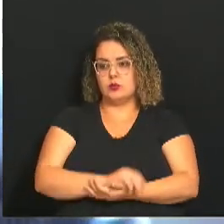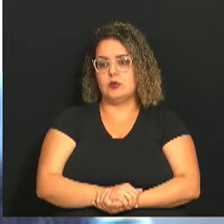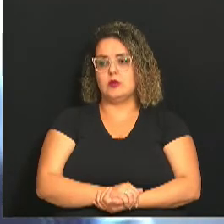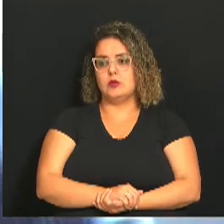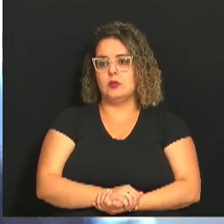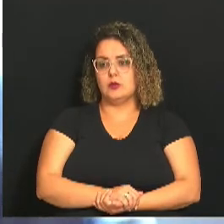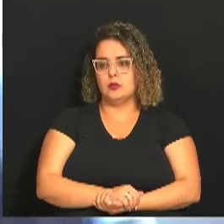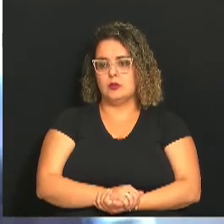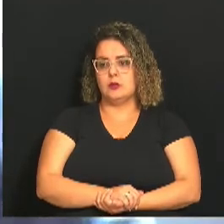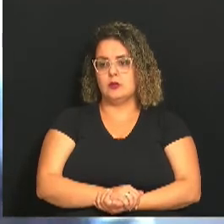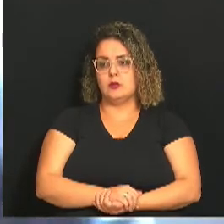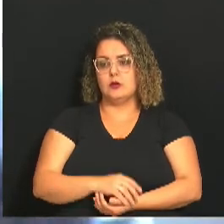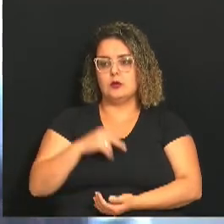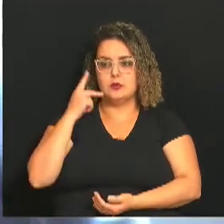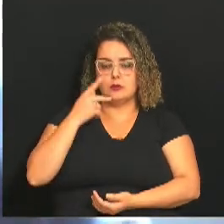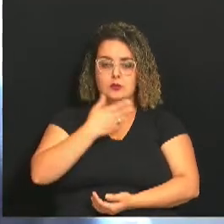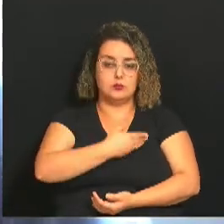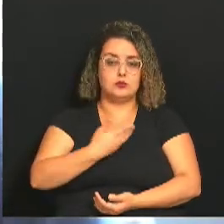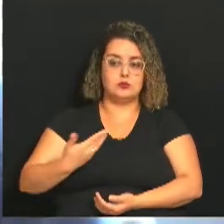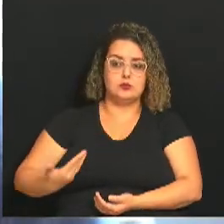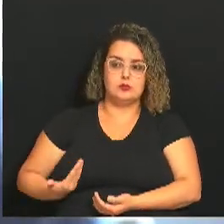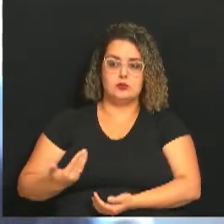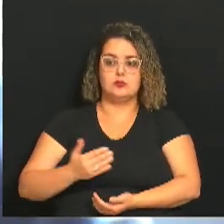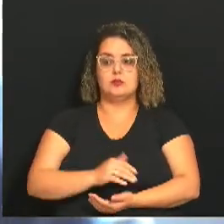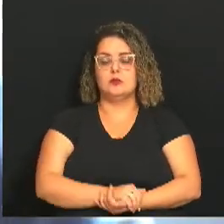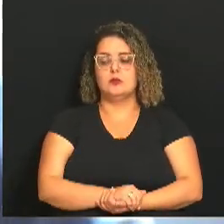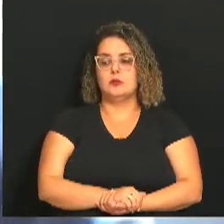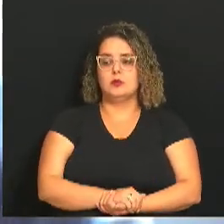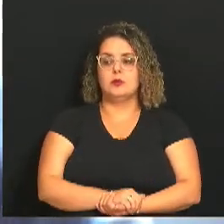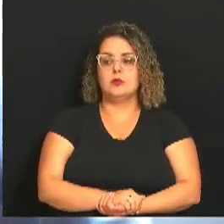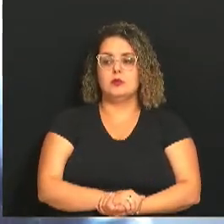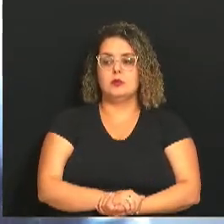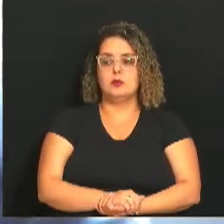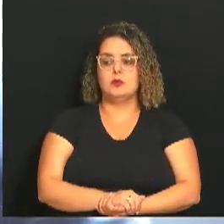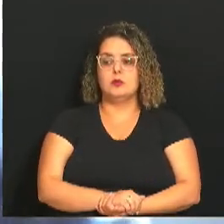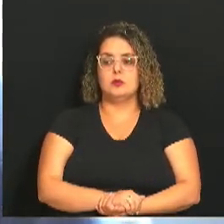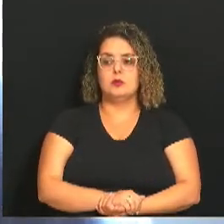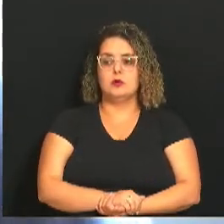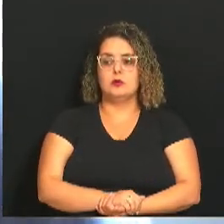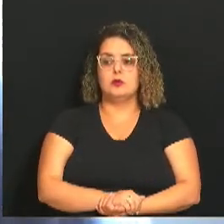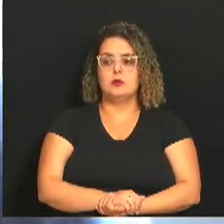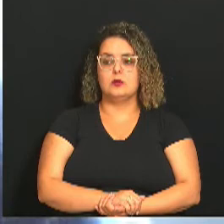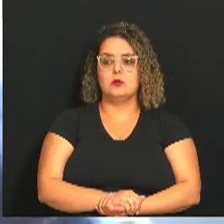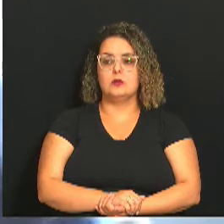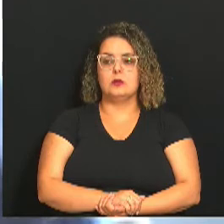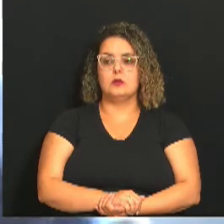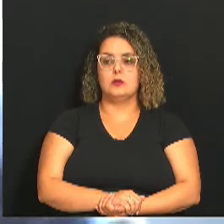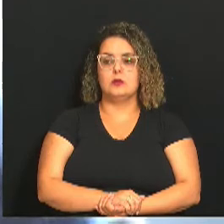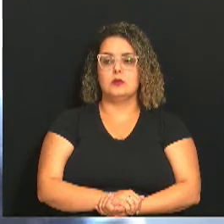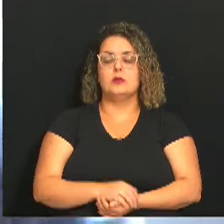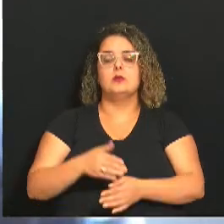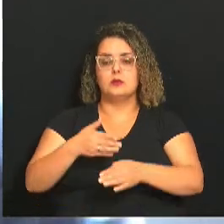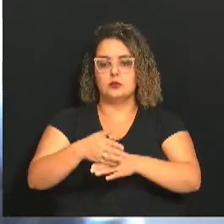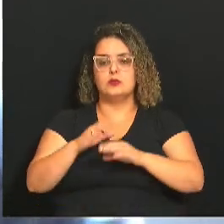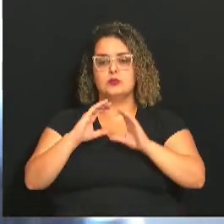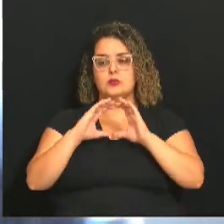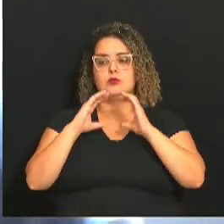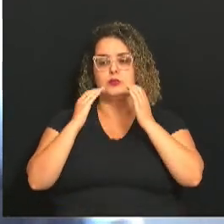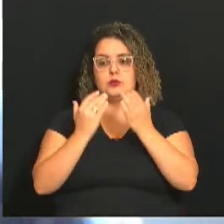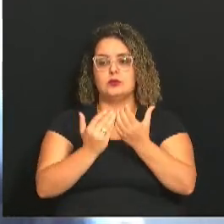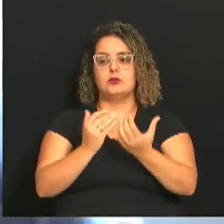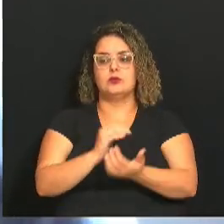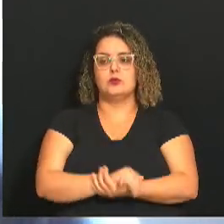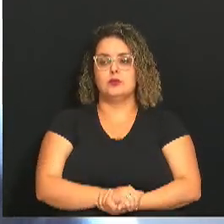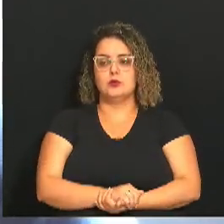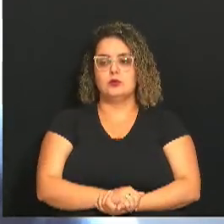em políticas públicas, né? Recentemente, eu tive participando, né, de um congresso que era